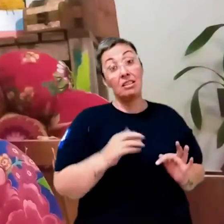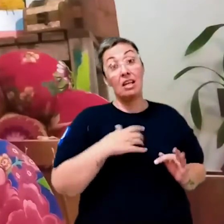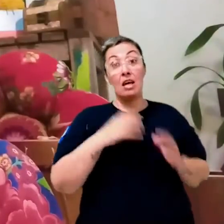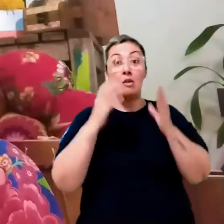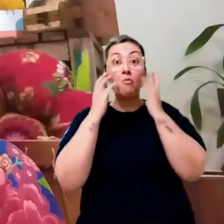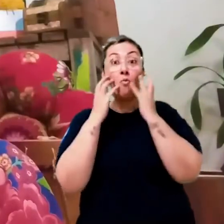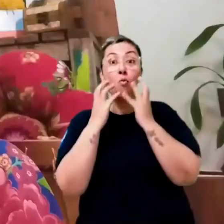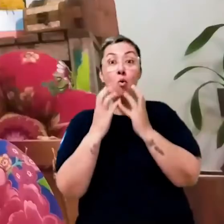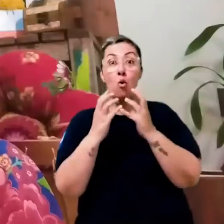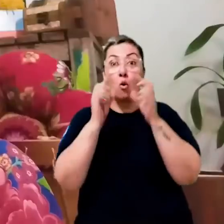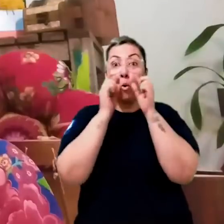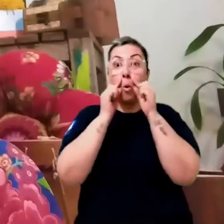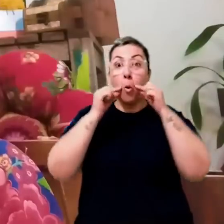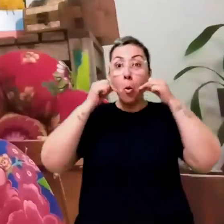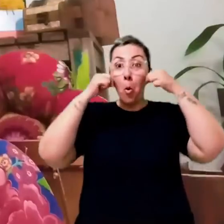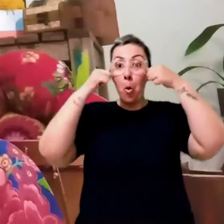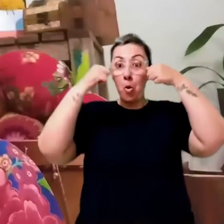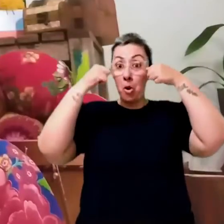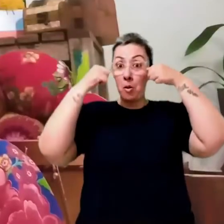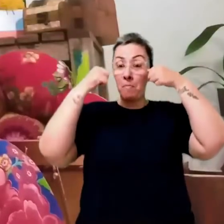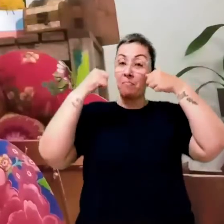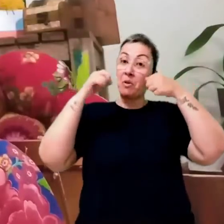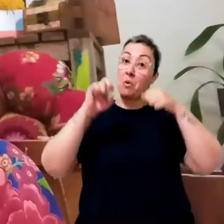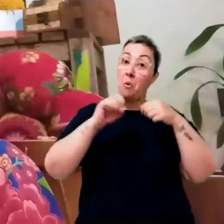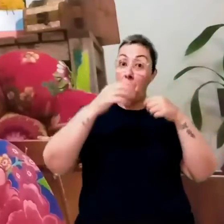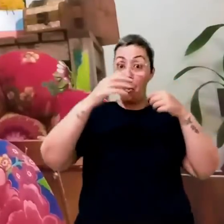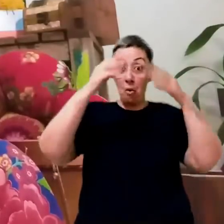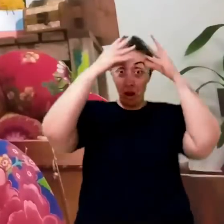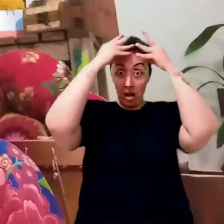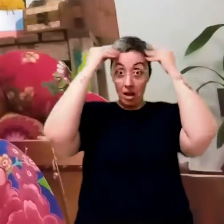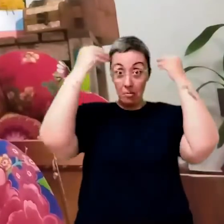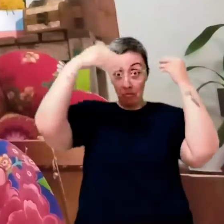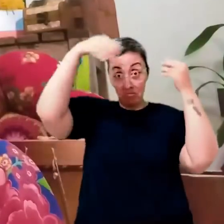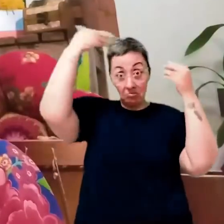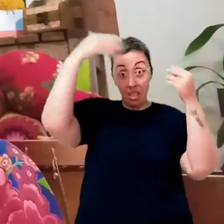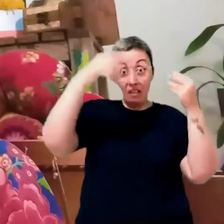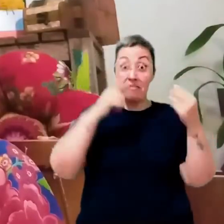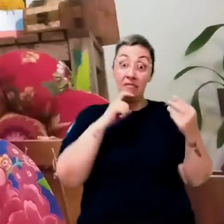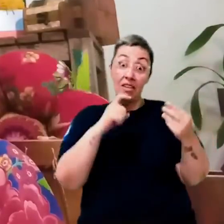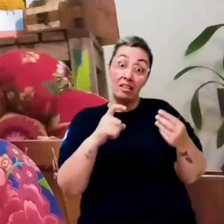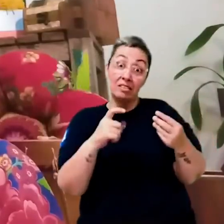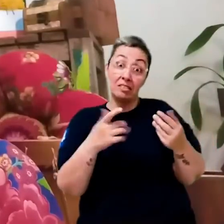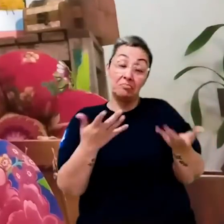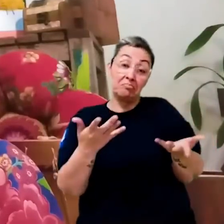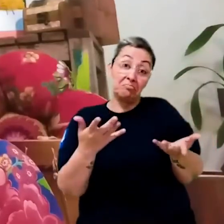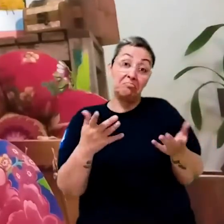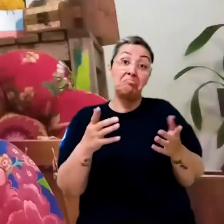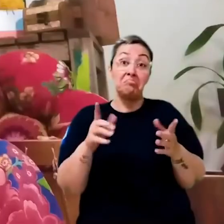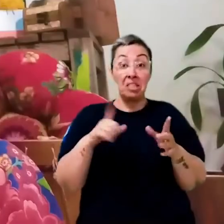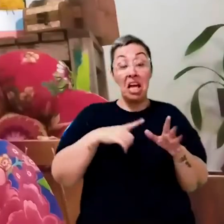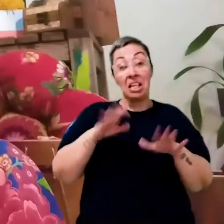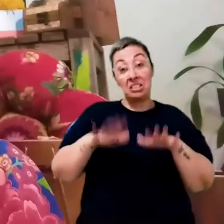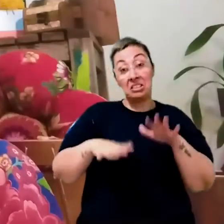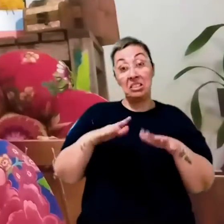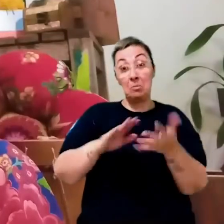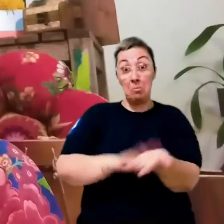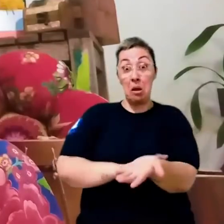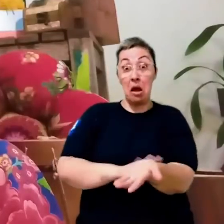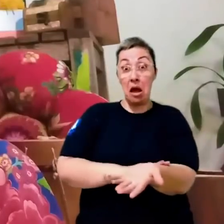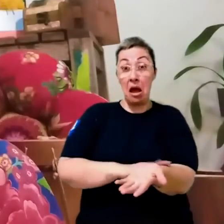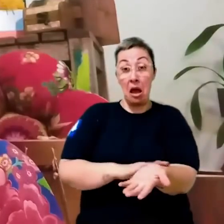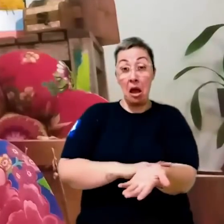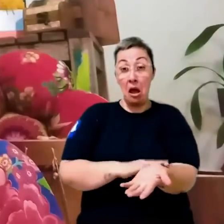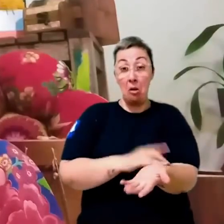ou bigode virado para cima ou cabelos pintados de verde. Talvez se zanguem por causa de